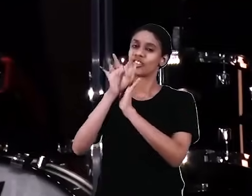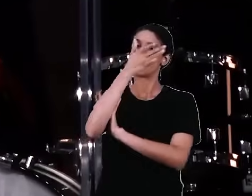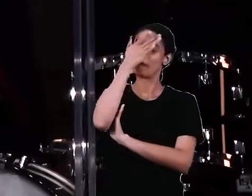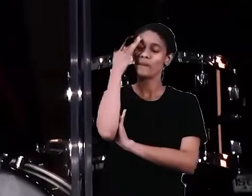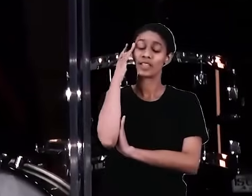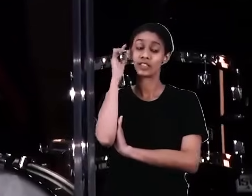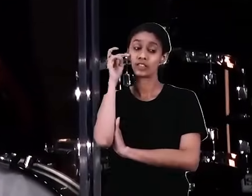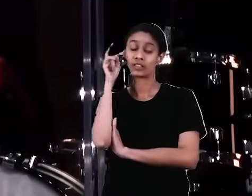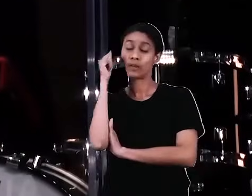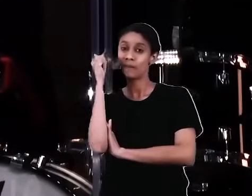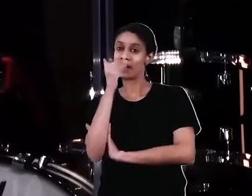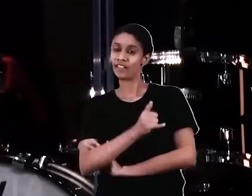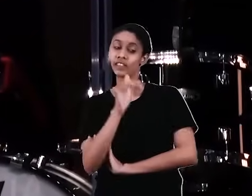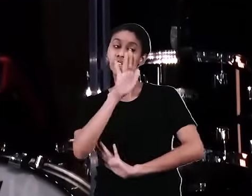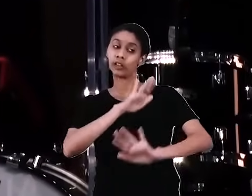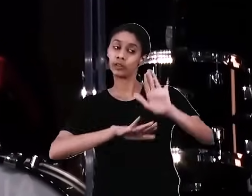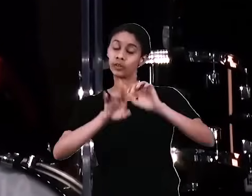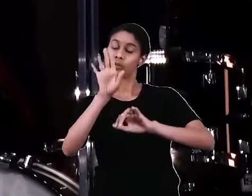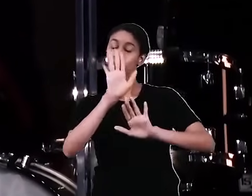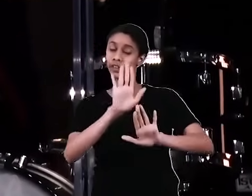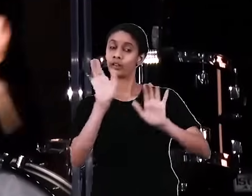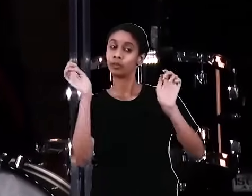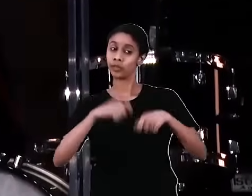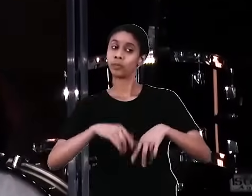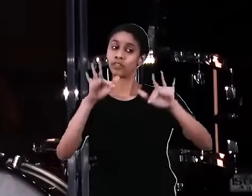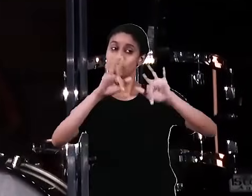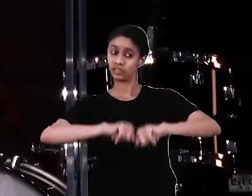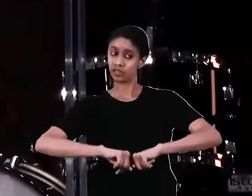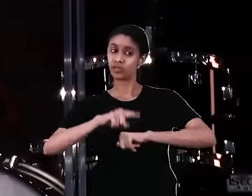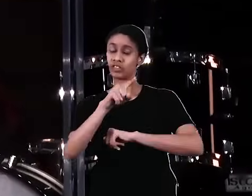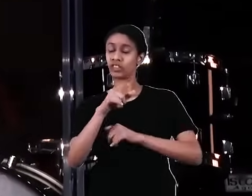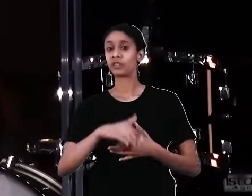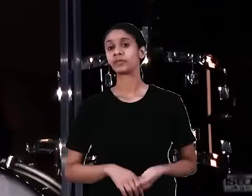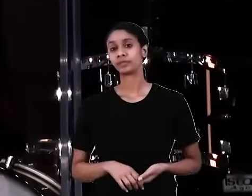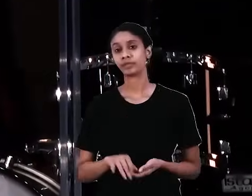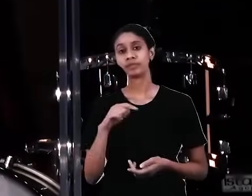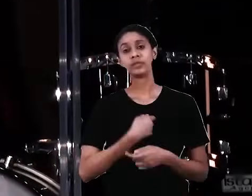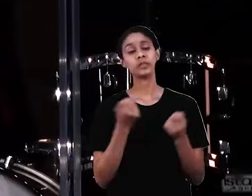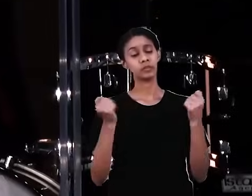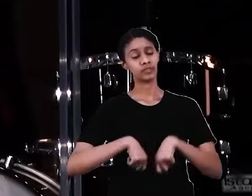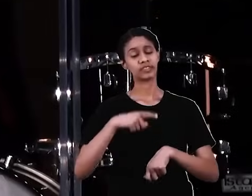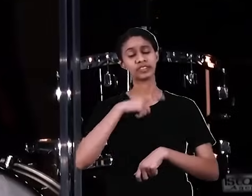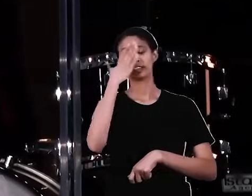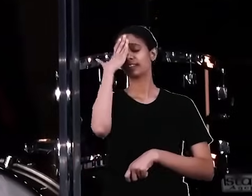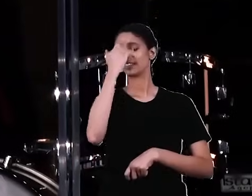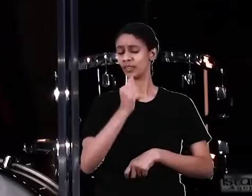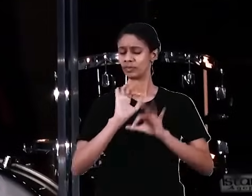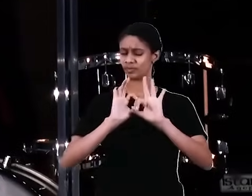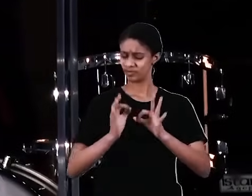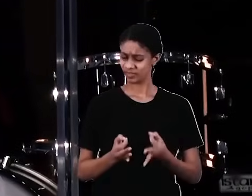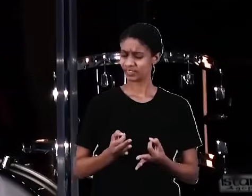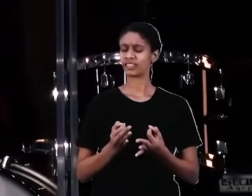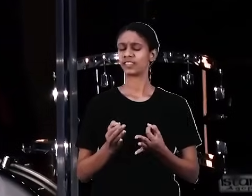pra gente, cuidado. Porque isso pode ser o seu fim. E que a gente tenha a sabedoria, a prudência, a humildade